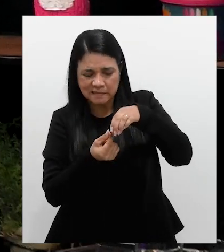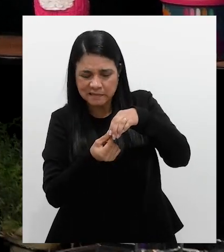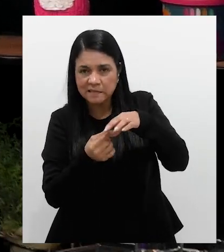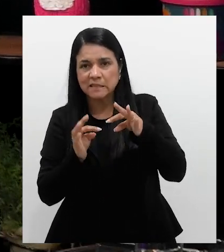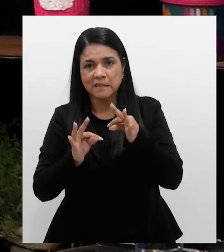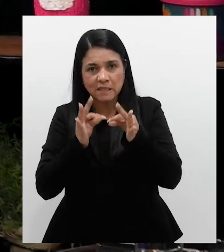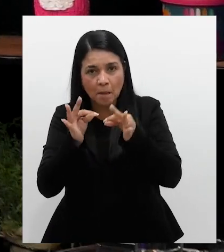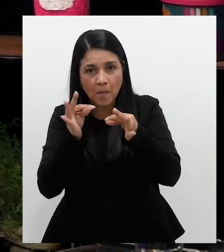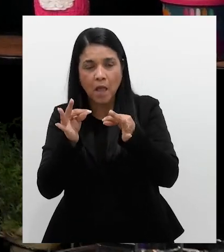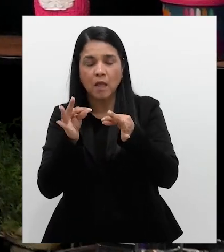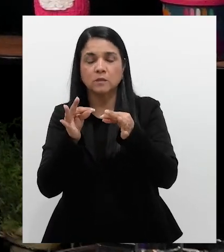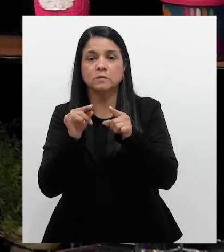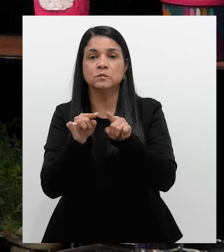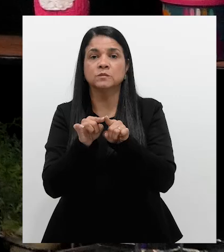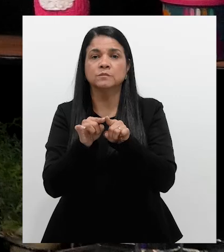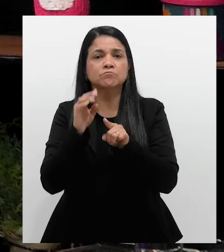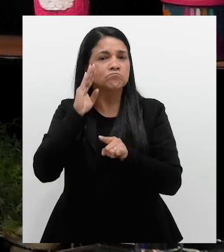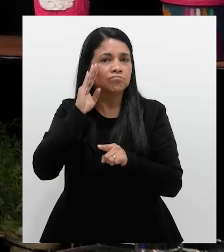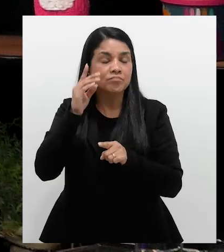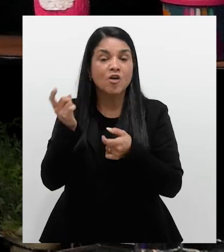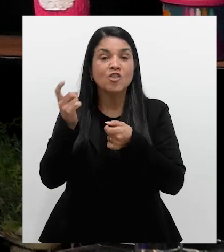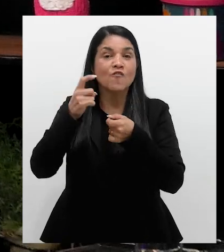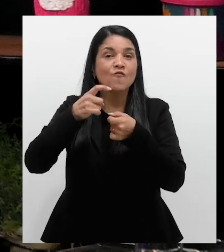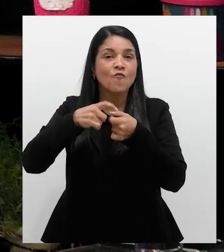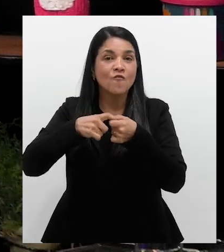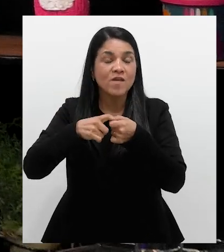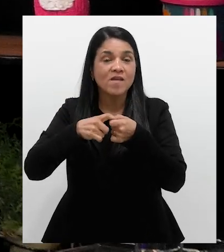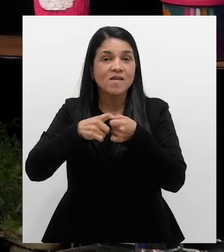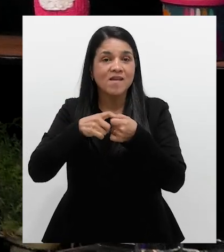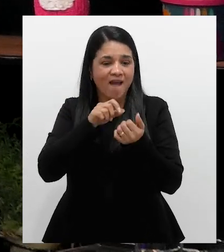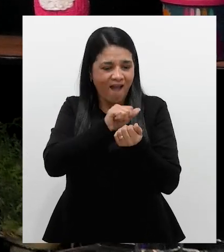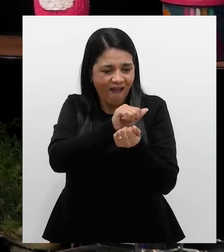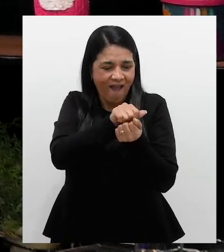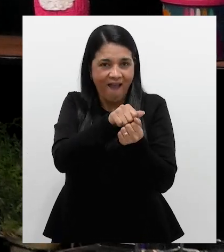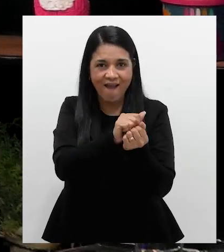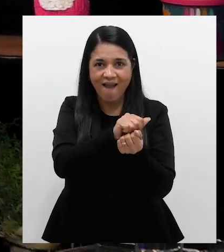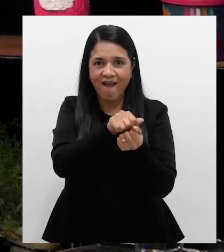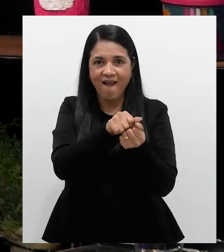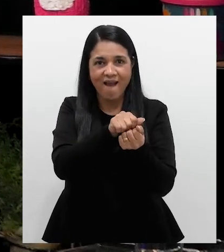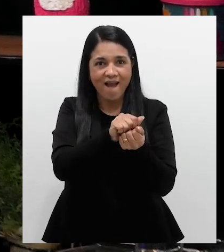canal de um dente, né? É você devolver a ele função,